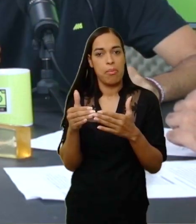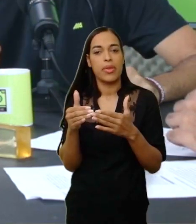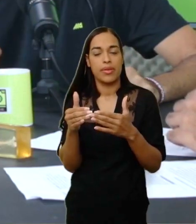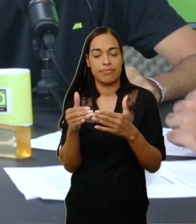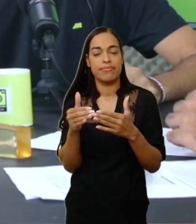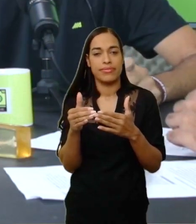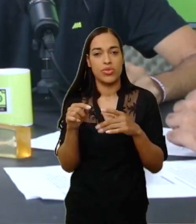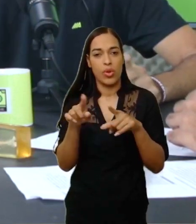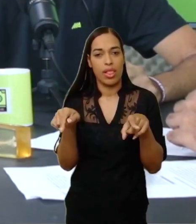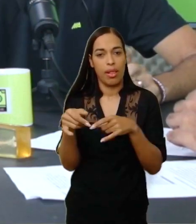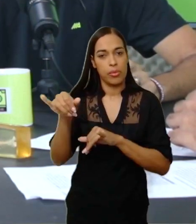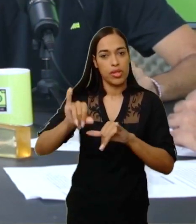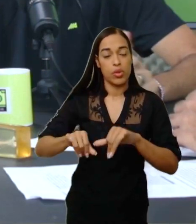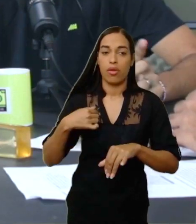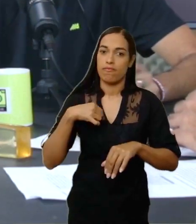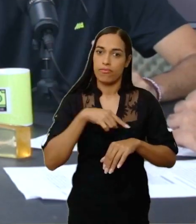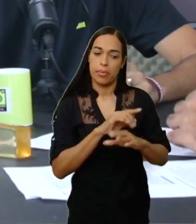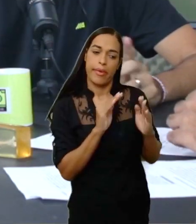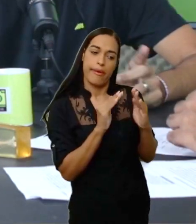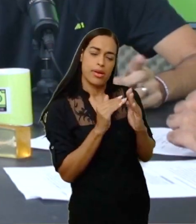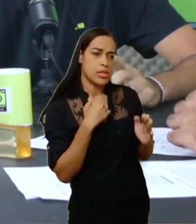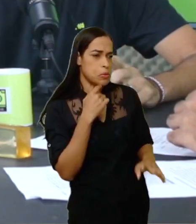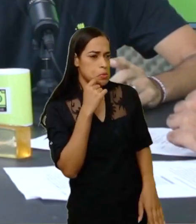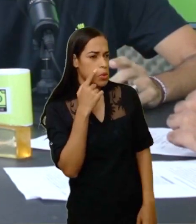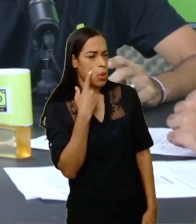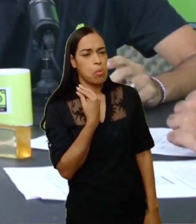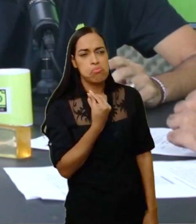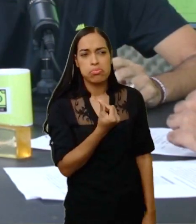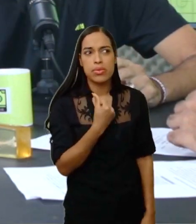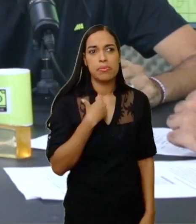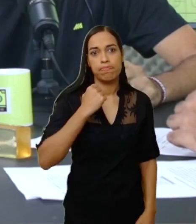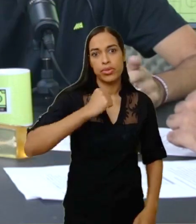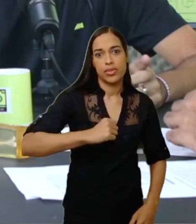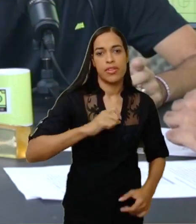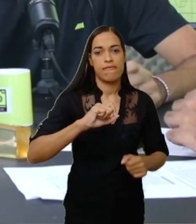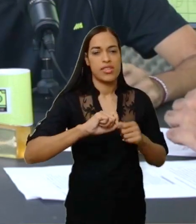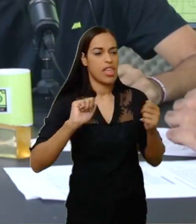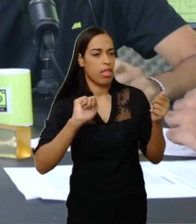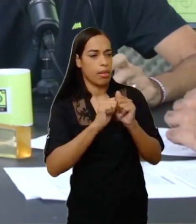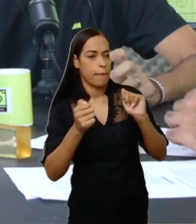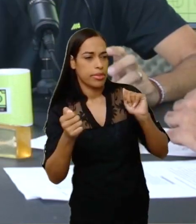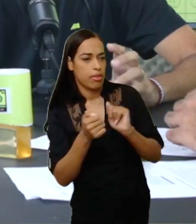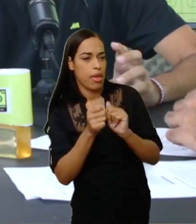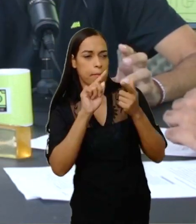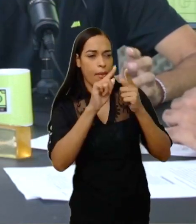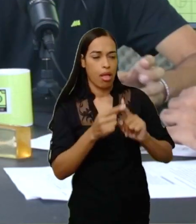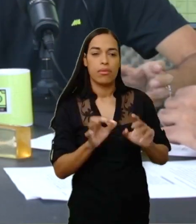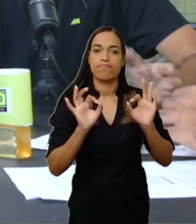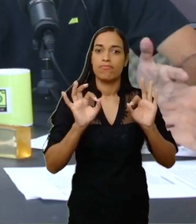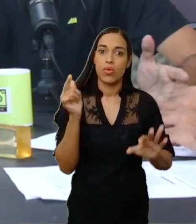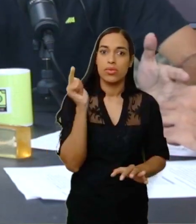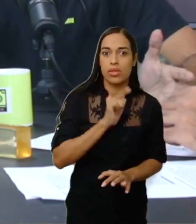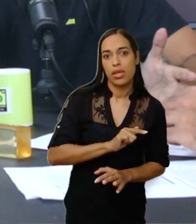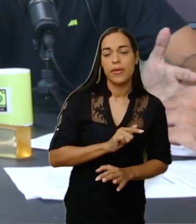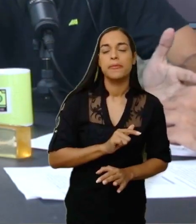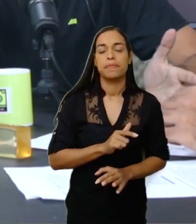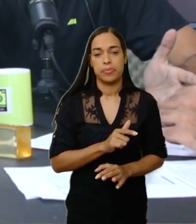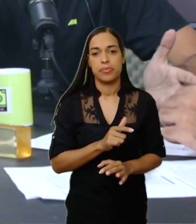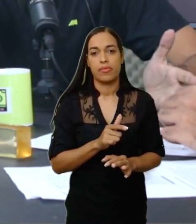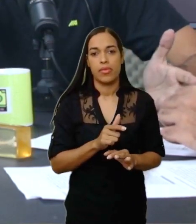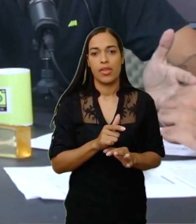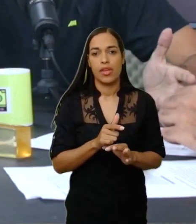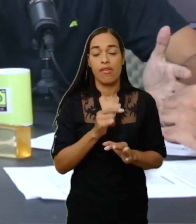levei para casa, vi o que eu podia fazer, como é que eu podia fazer, adaptei e consegui fazer. Então, foi coar